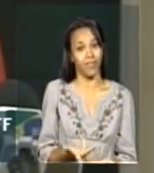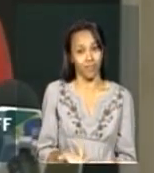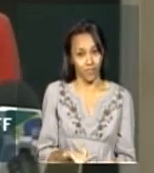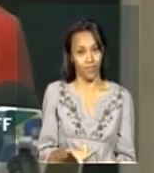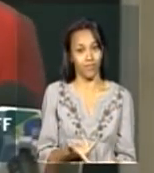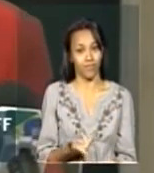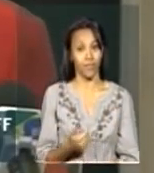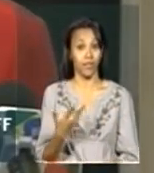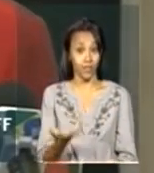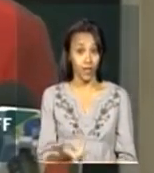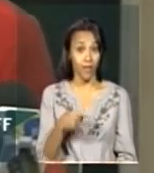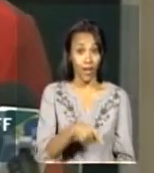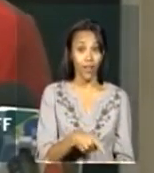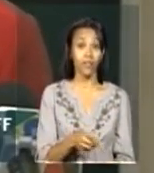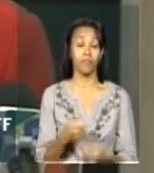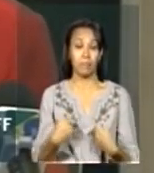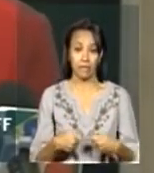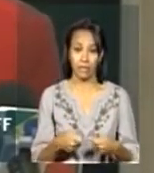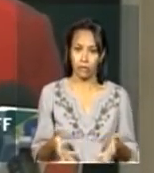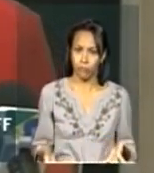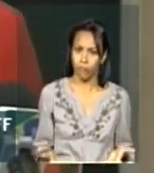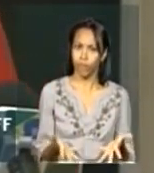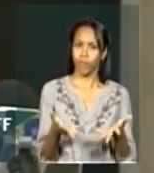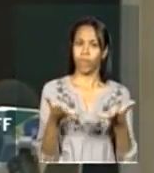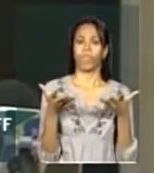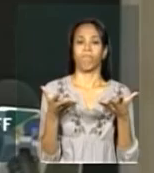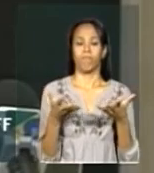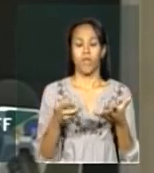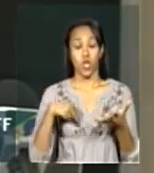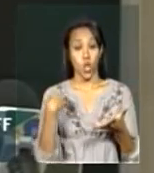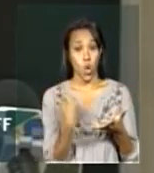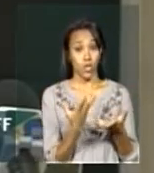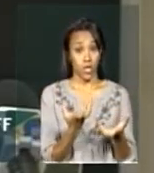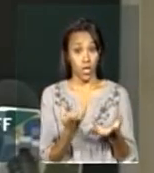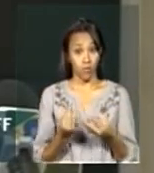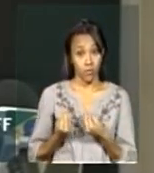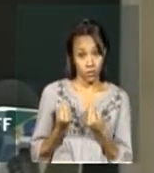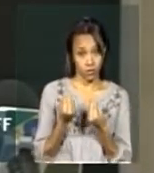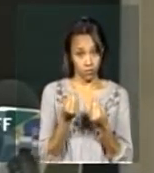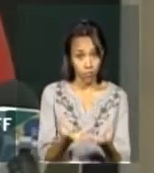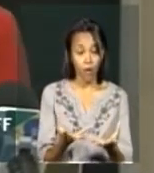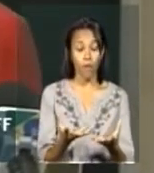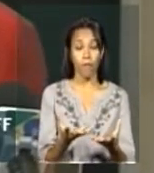hidrelétricas, então elas estão amortizadas. Nós queremos devolver